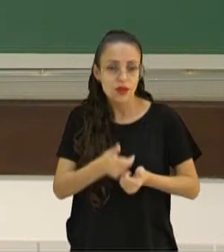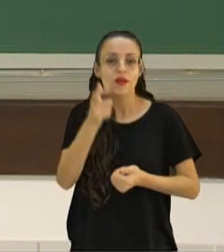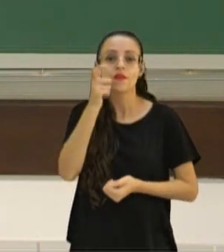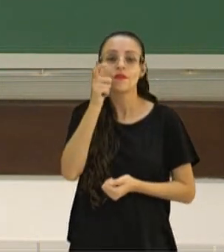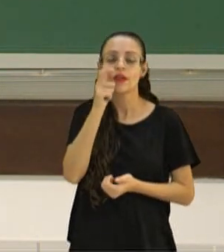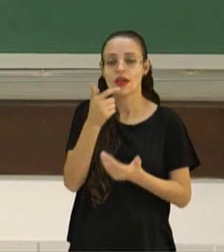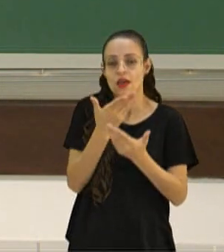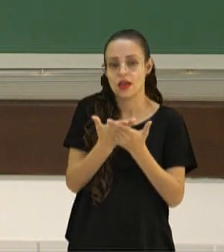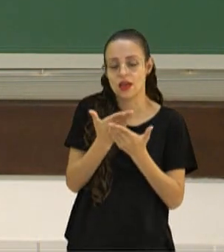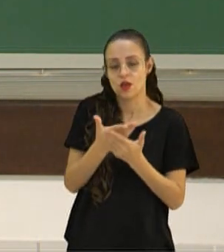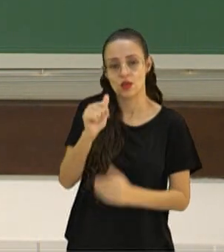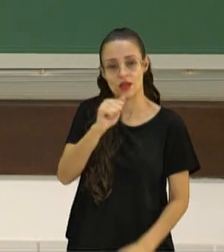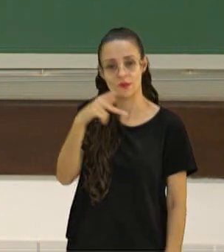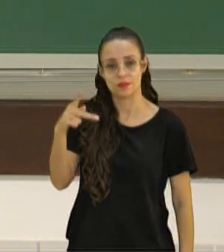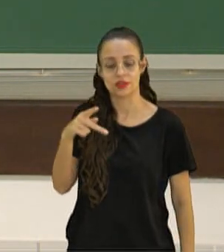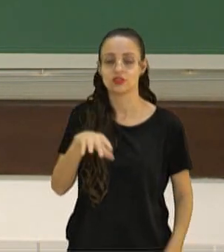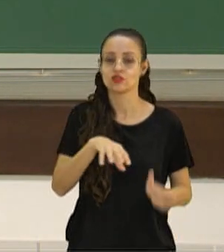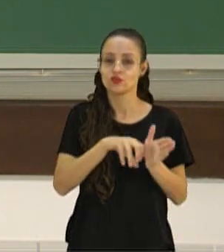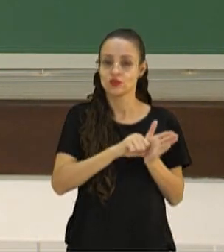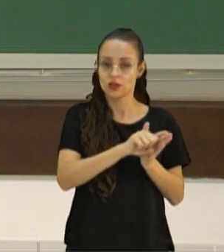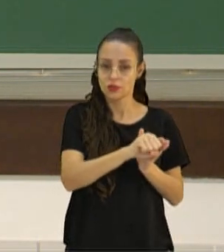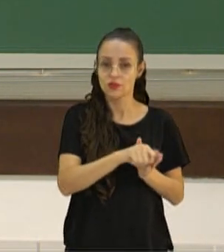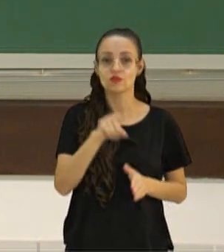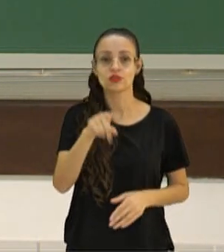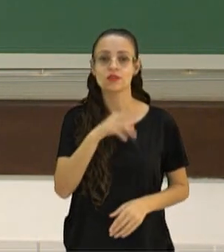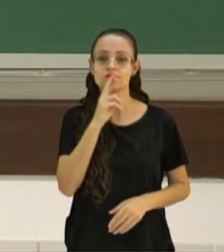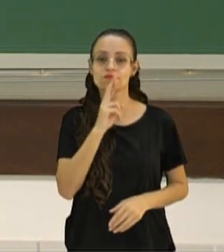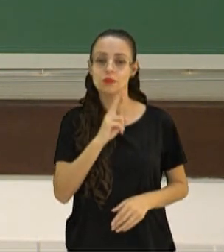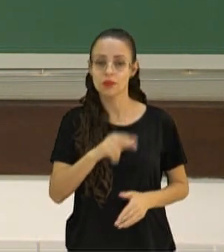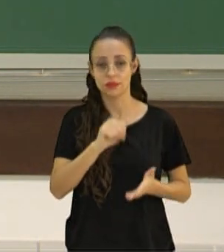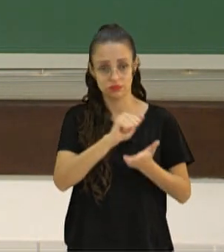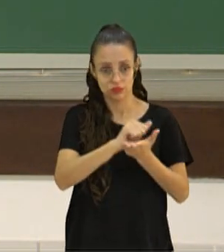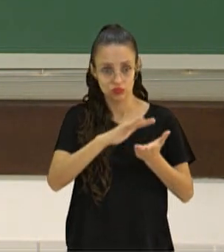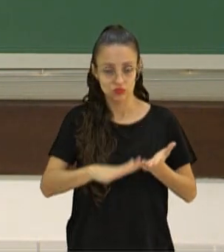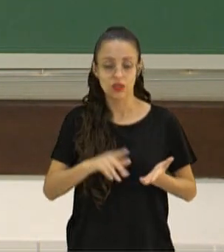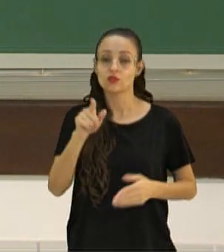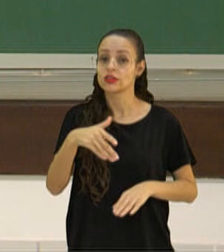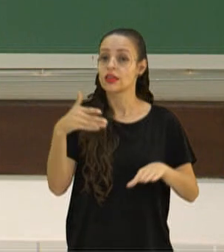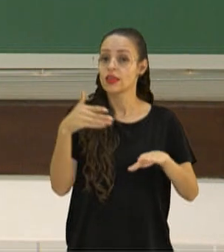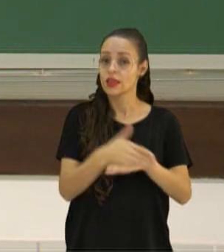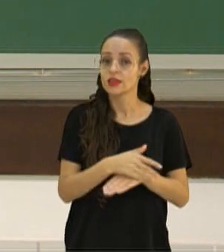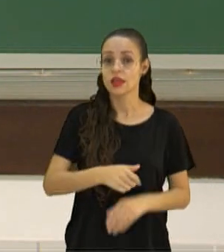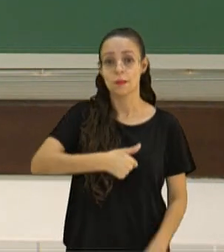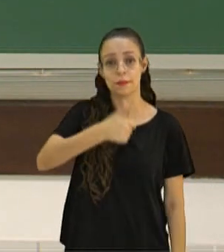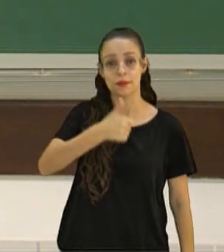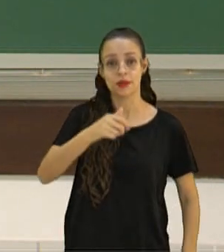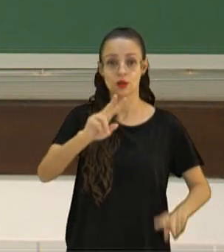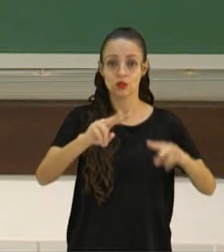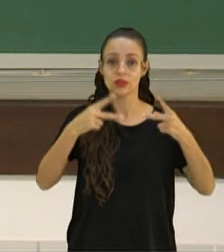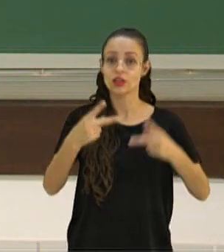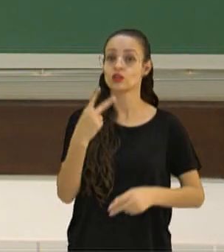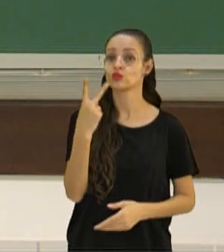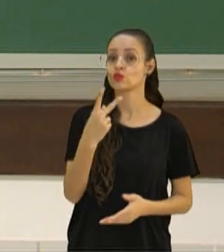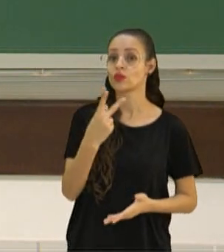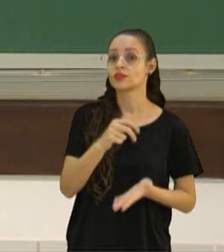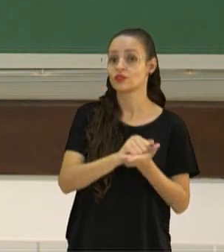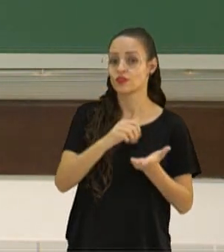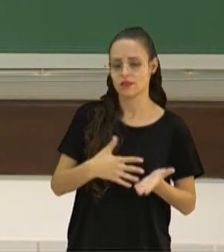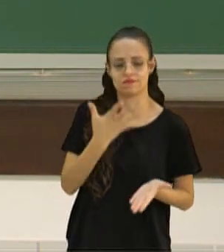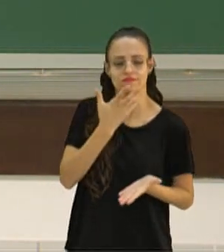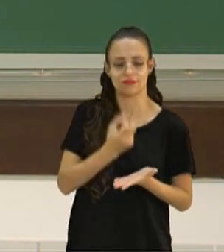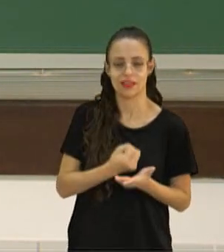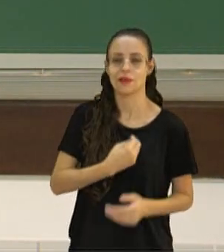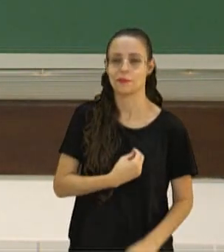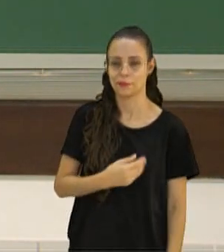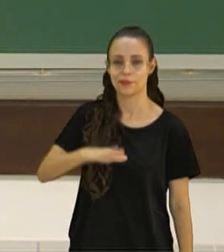pelo aplicativo Classroom, foi ativado pelo Classroom, então entra lá no primeiro link, 2 exercícios, garanta a sua presença na aula